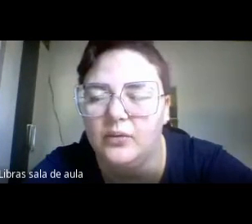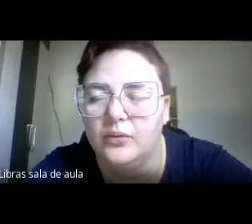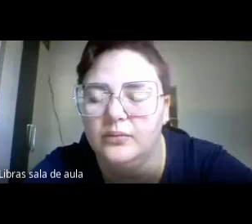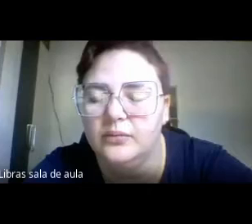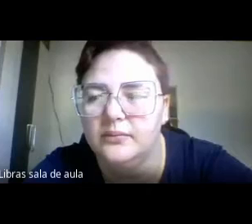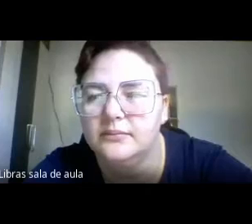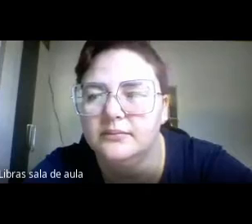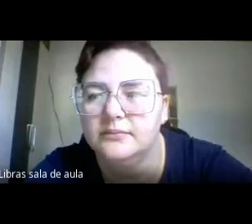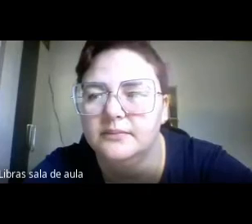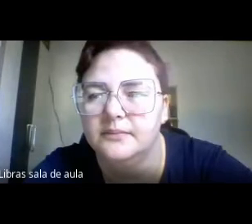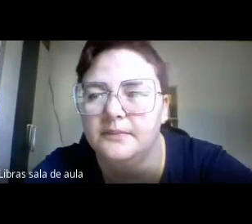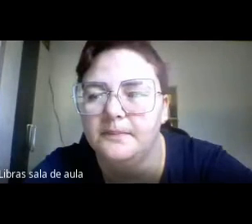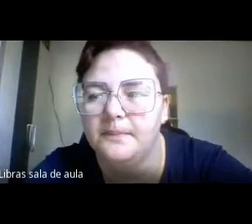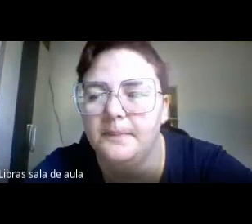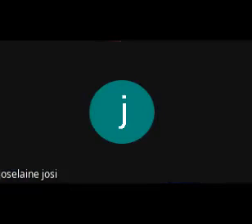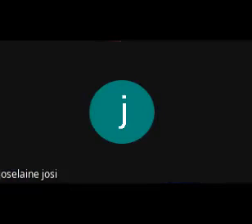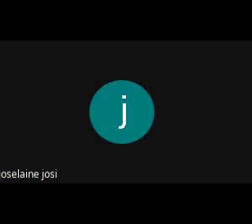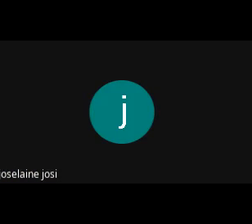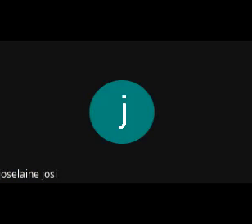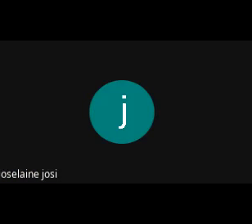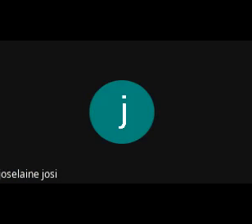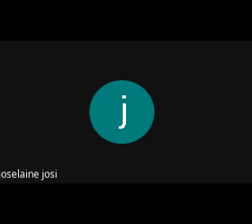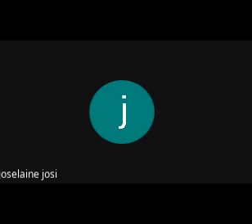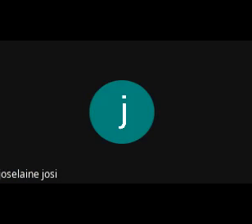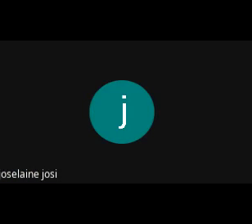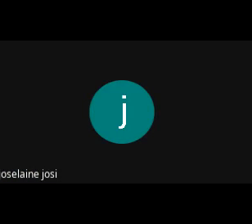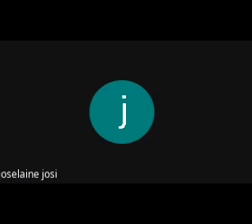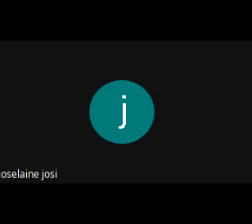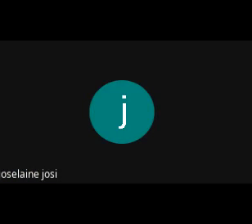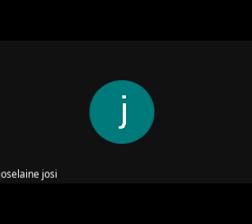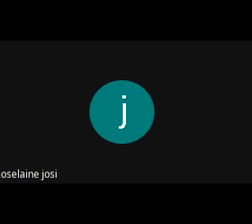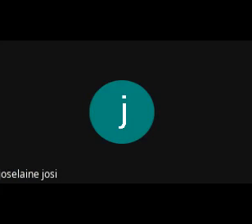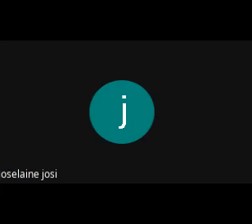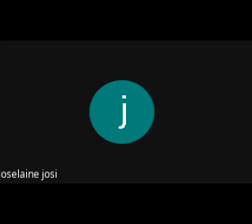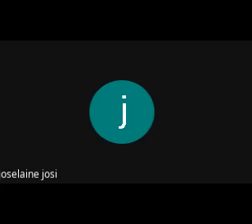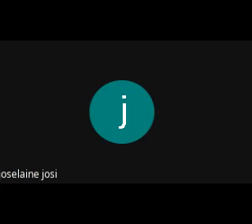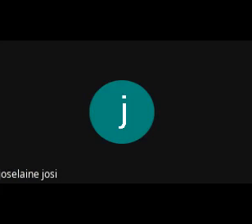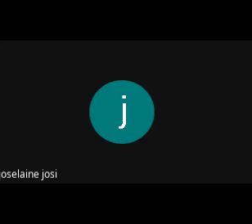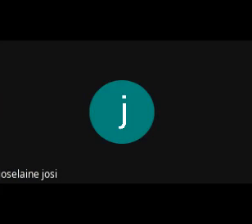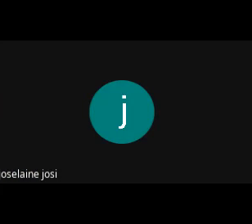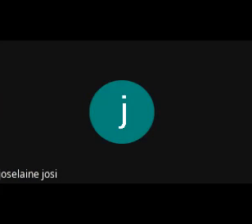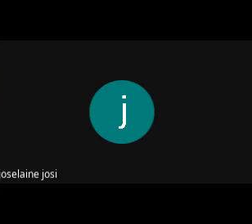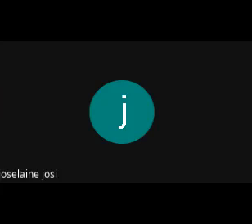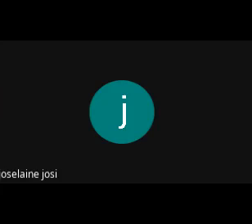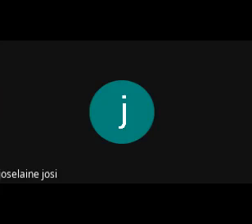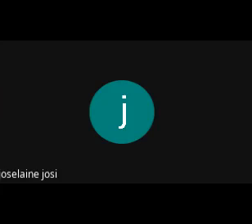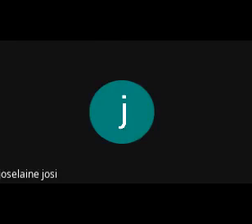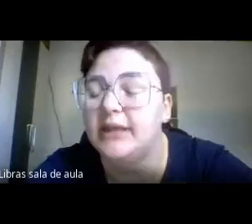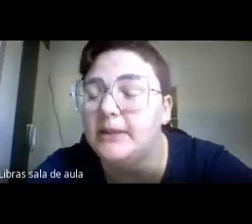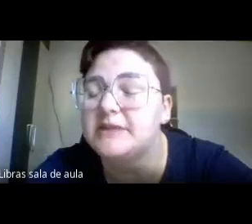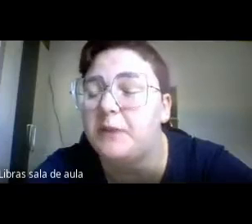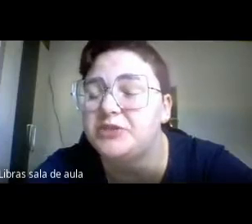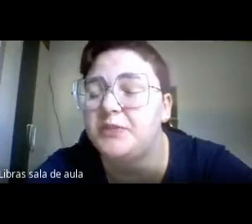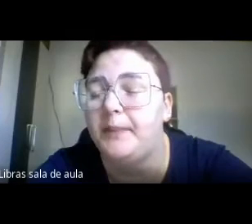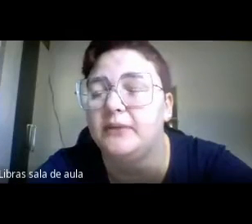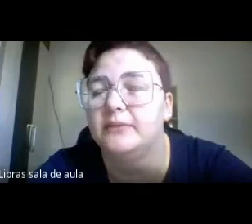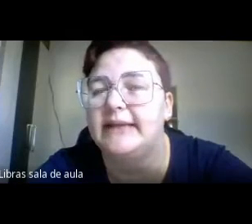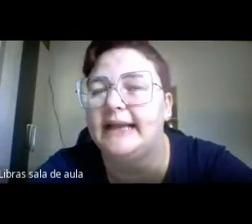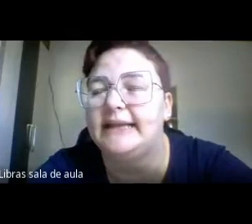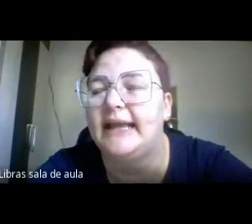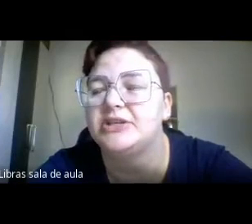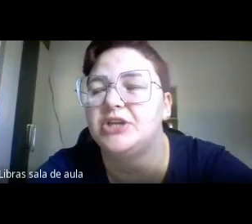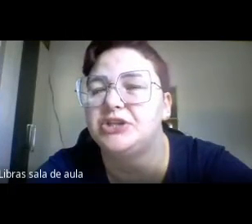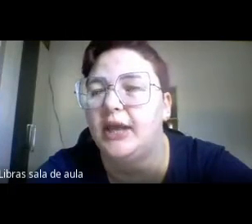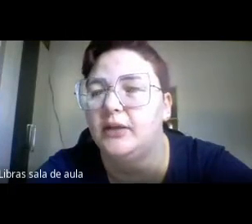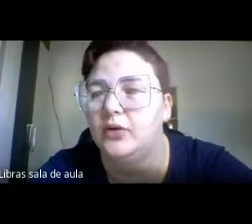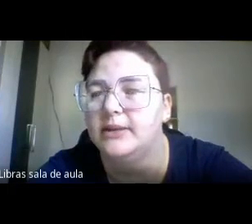a algum? Não, foi só ali mais no iniciozinho alguns, mas aí depois eu vou revisar. Não, mas pode me perguntar